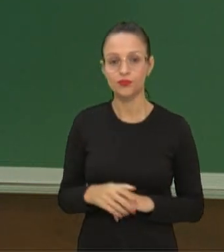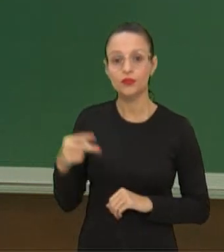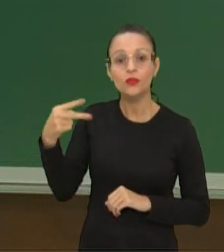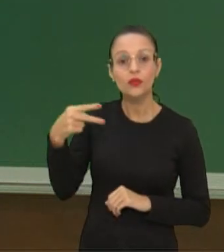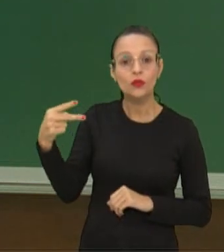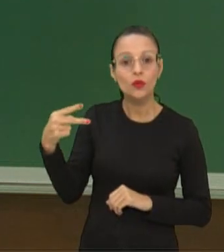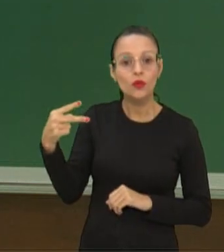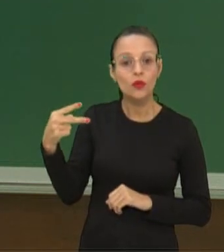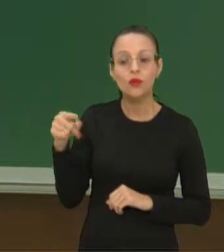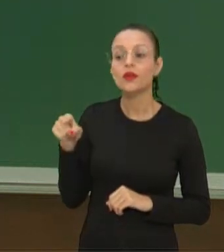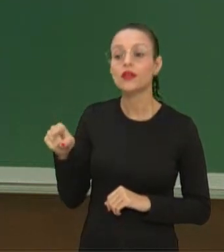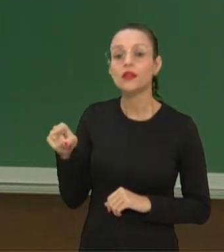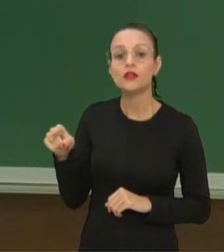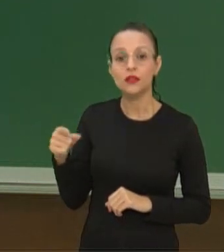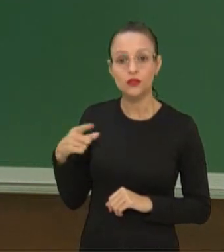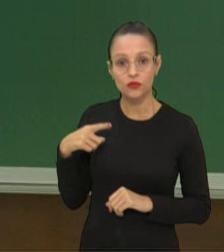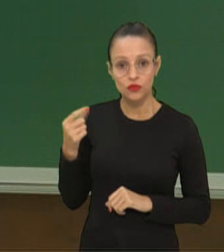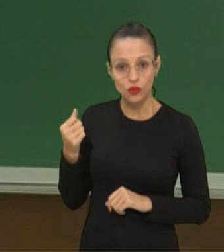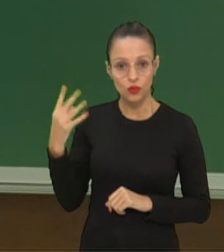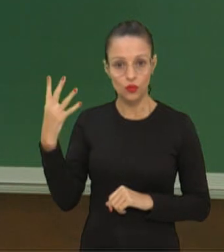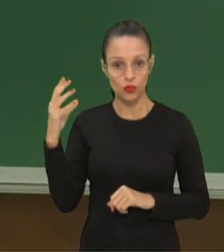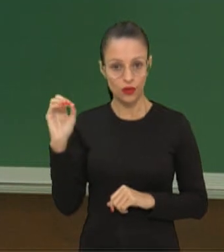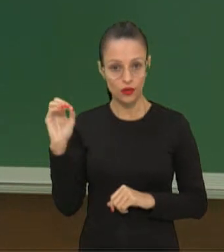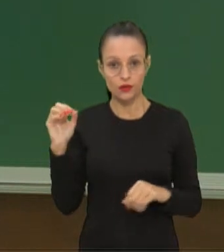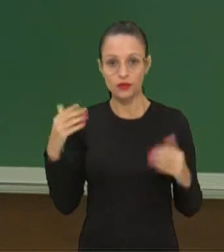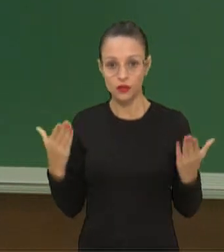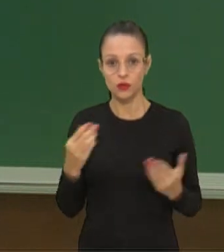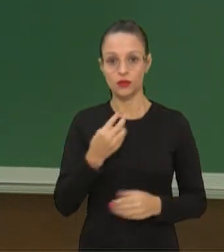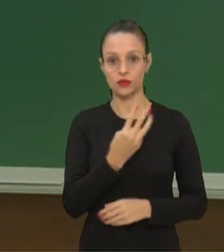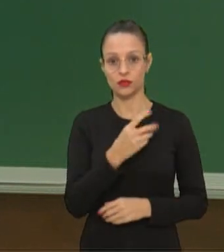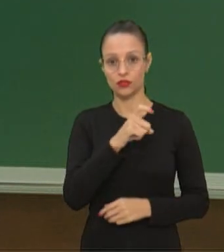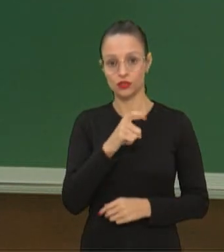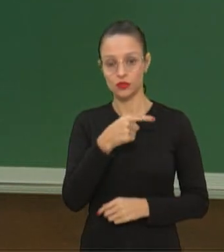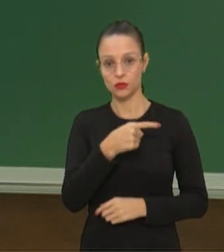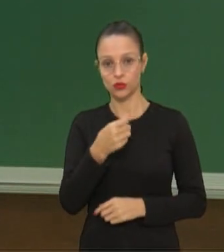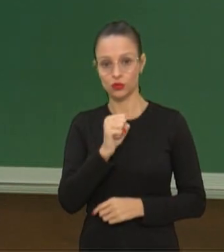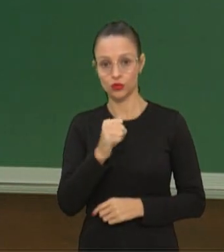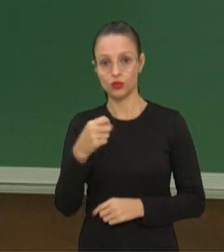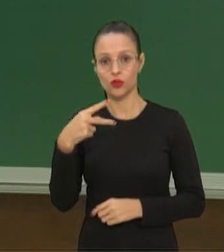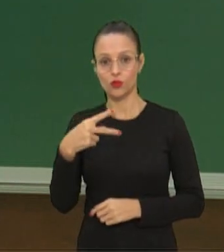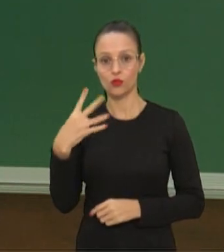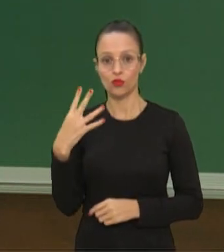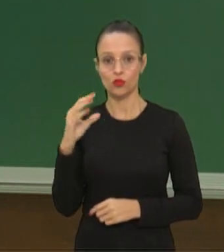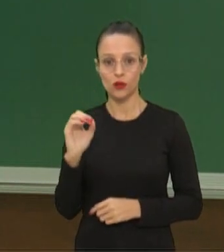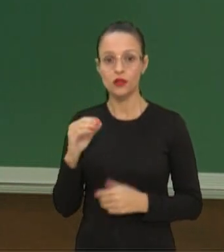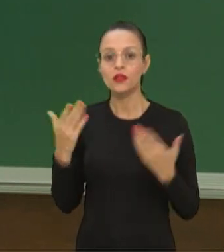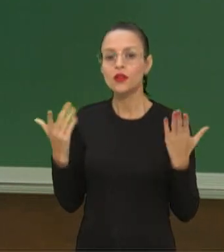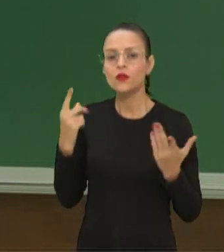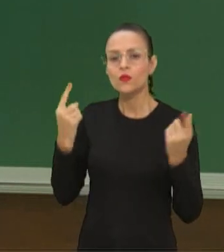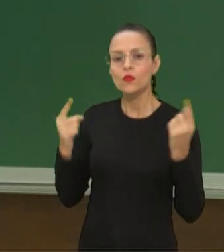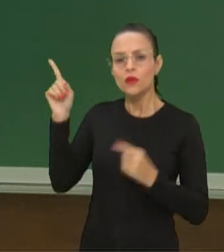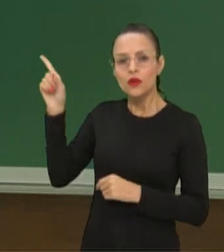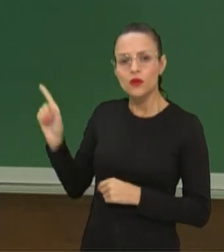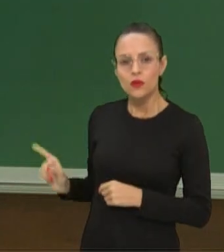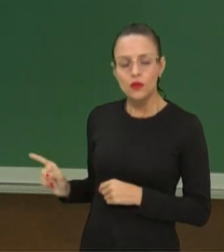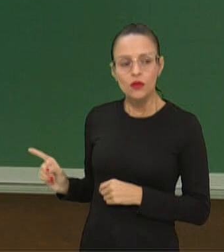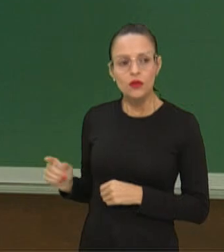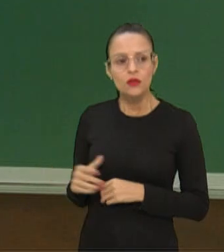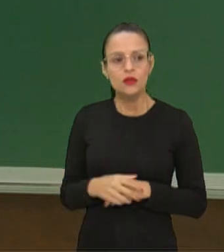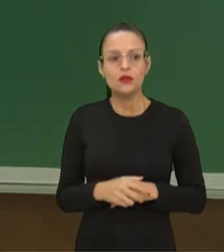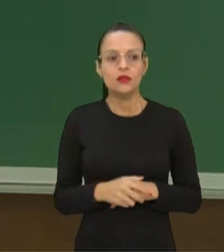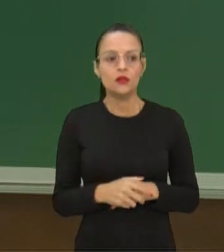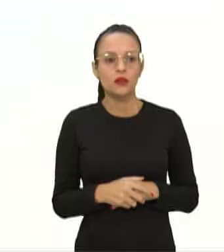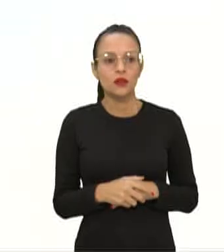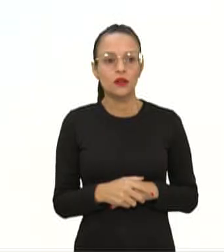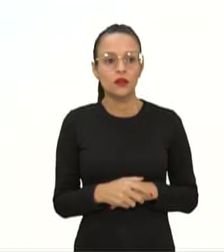quanto? Ele ficará com R$ 40,00. Então, 3x menos 8 igual a 40. Aonde tem essa afirmação? Na